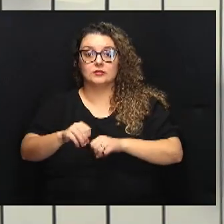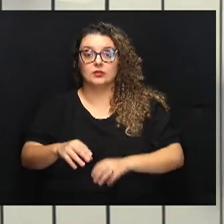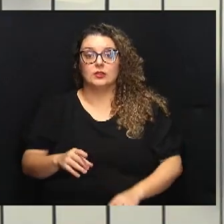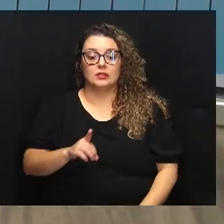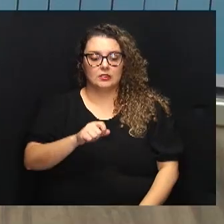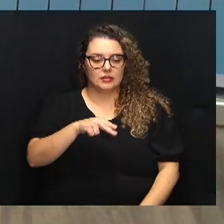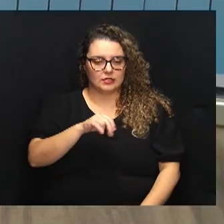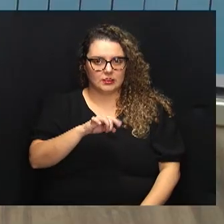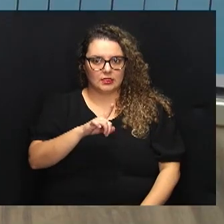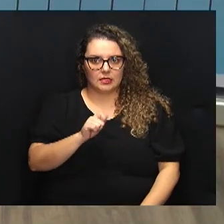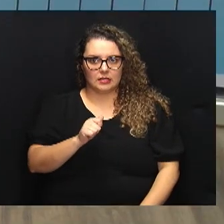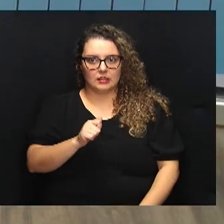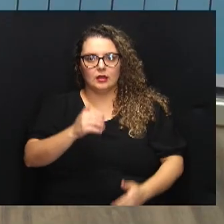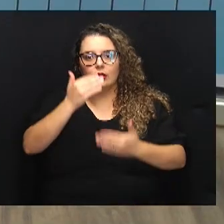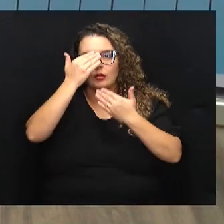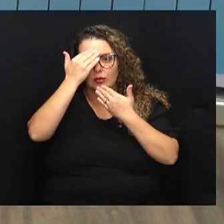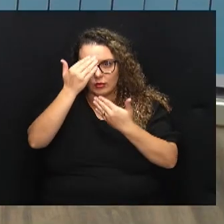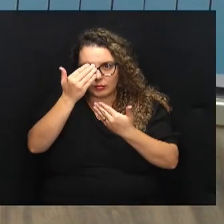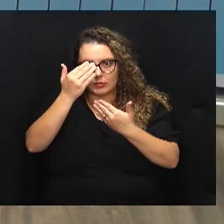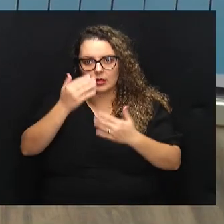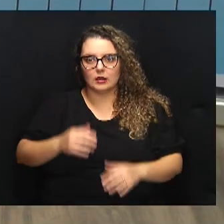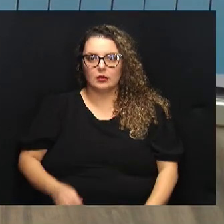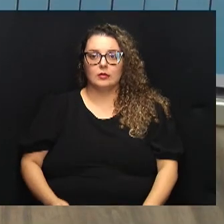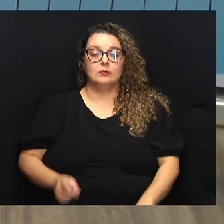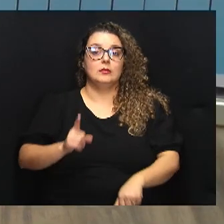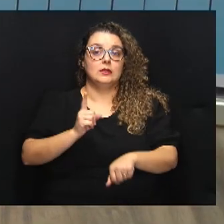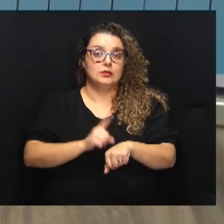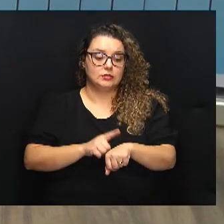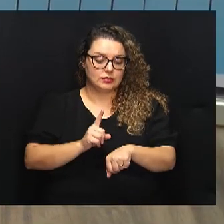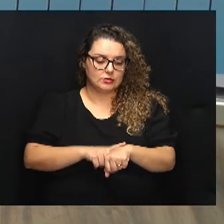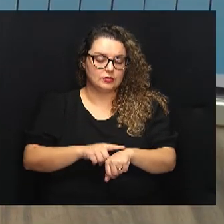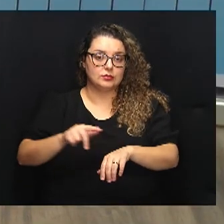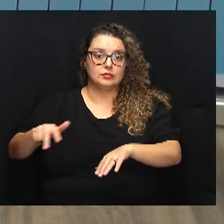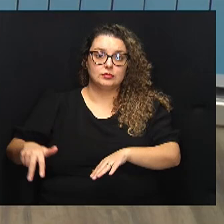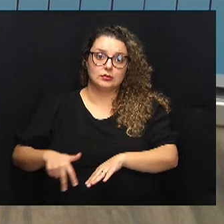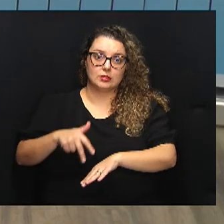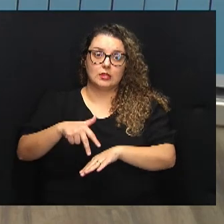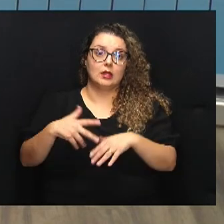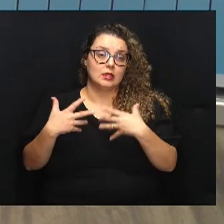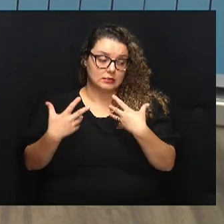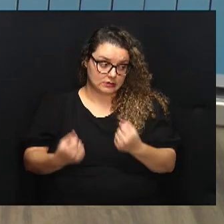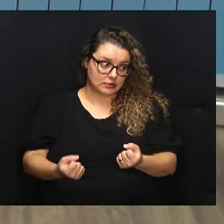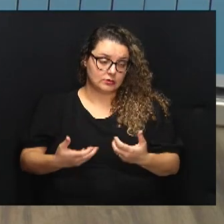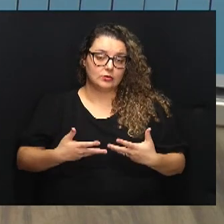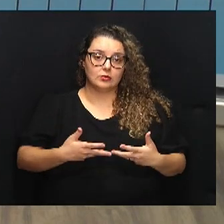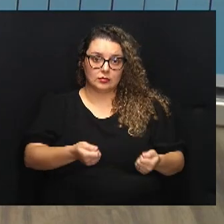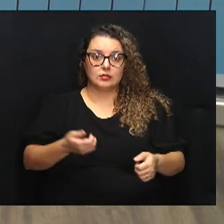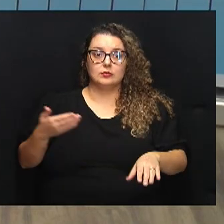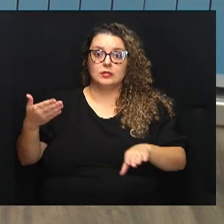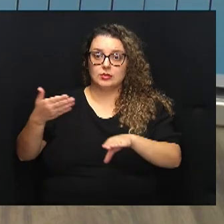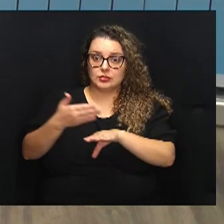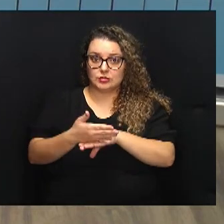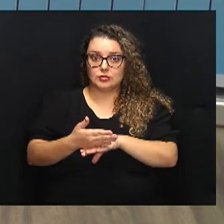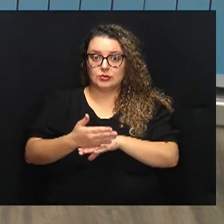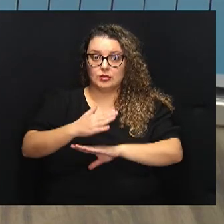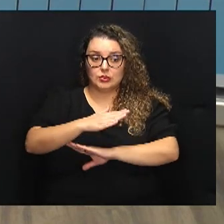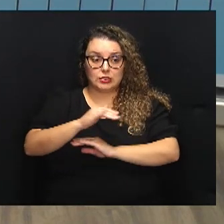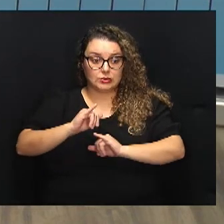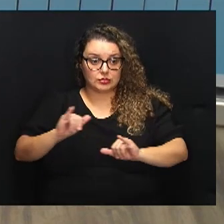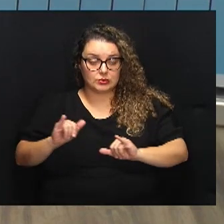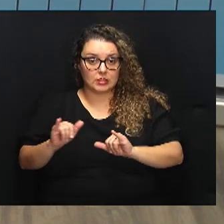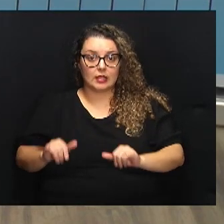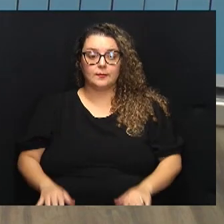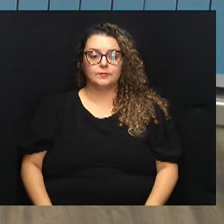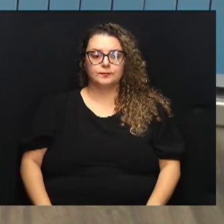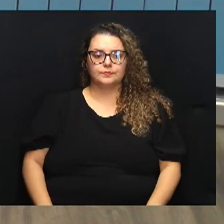Daniela, primeiramente, muito obrigado pela disponibilidade do seu tempo, ter aceito o convite para participar do Jornal Câmara